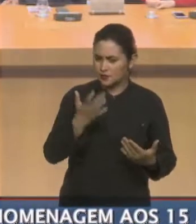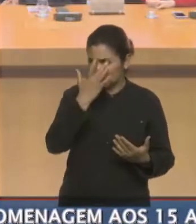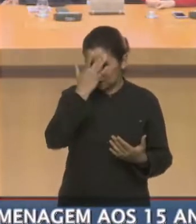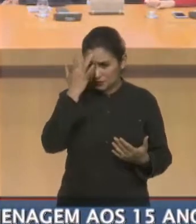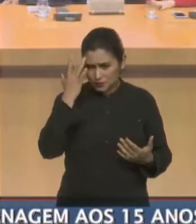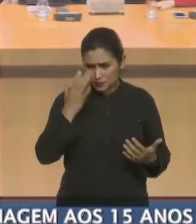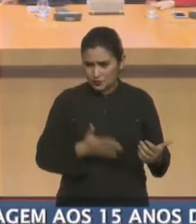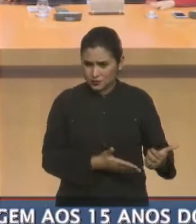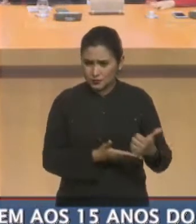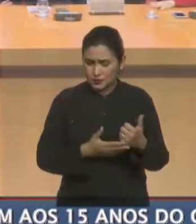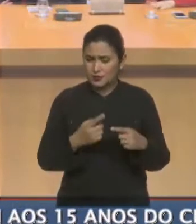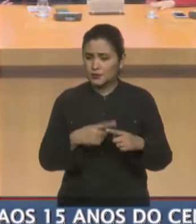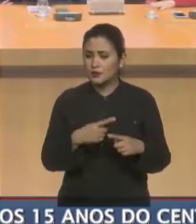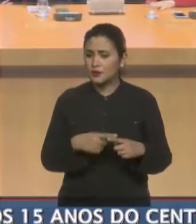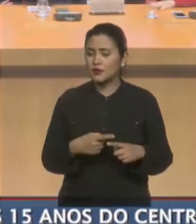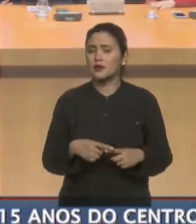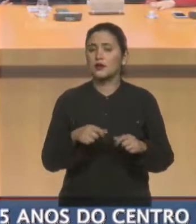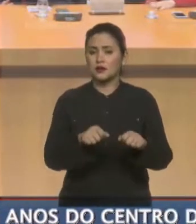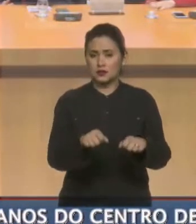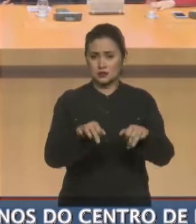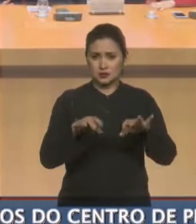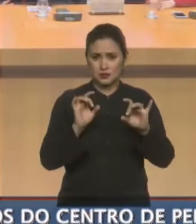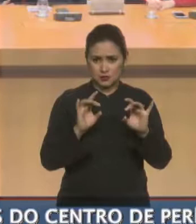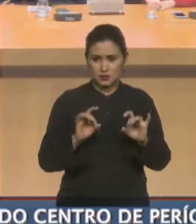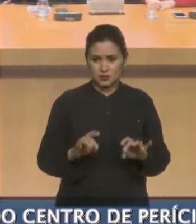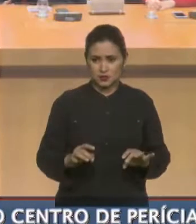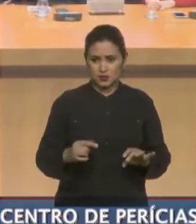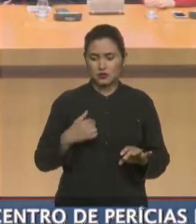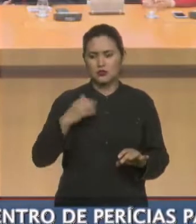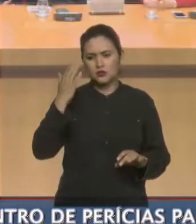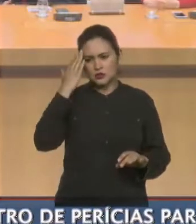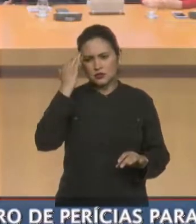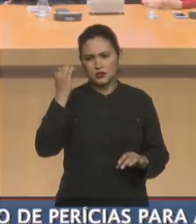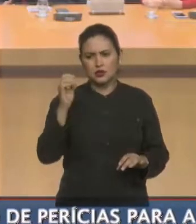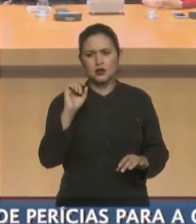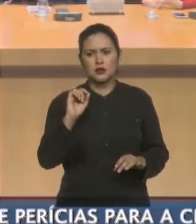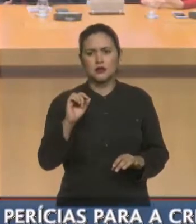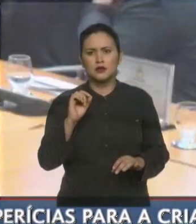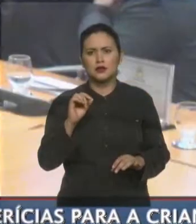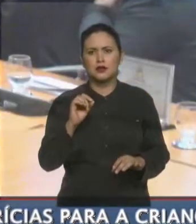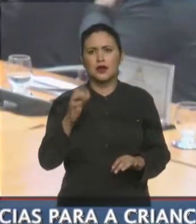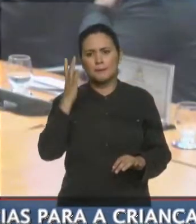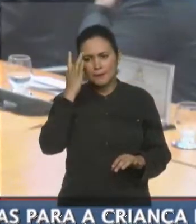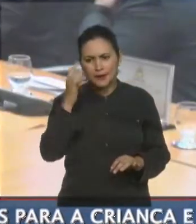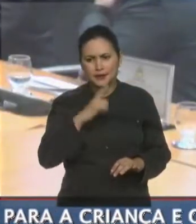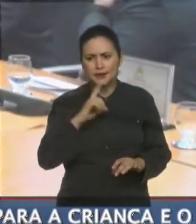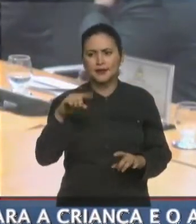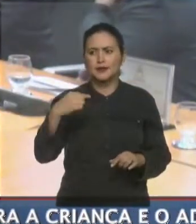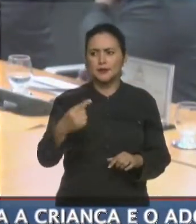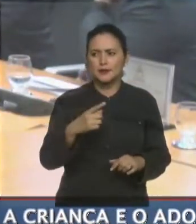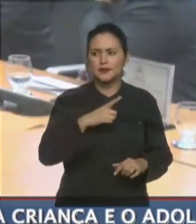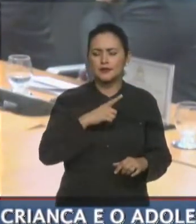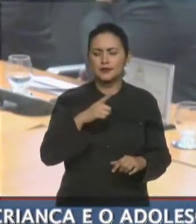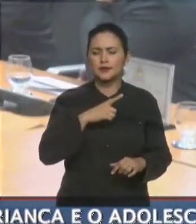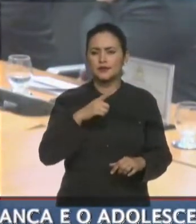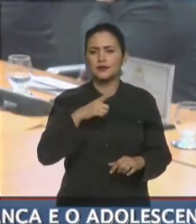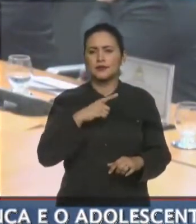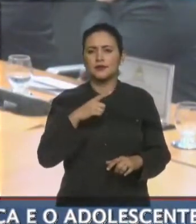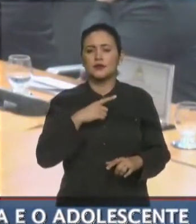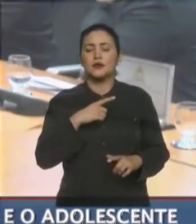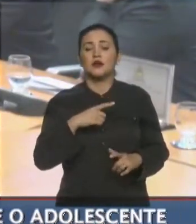sessões especiais, que são várias, já sei que tem amanhã, que tem outras, eles estão sempre aí no suporte, na hora difícil